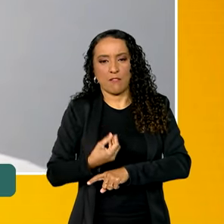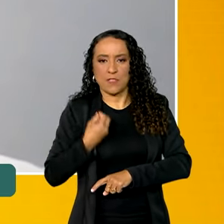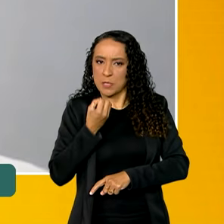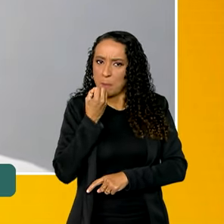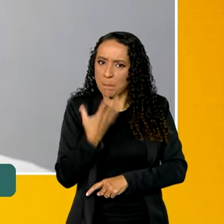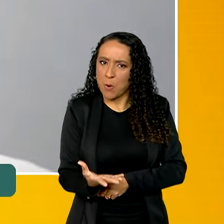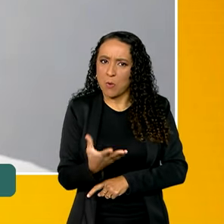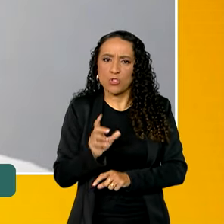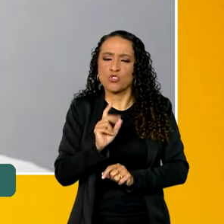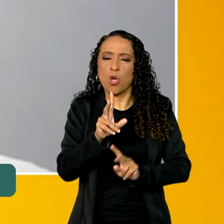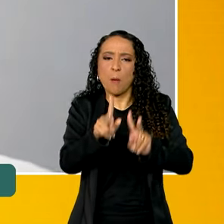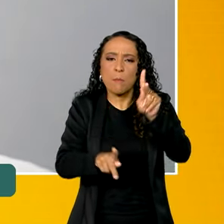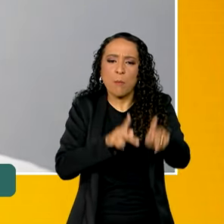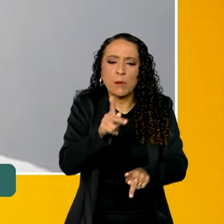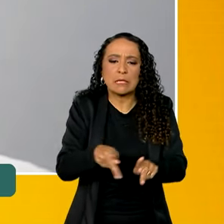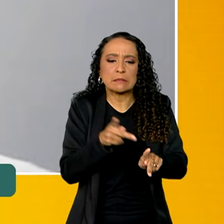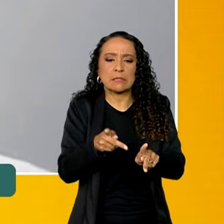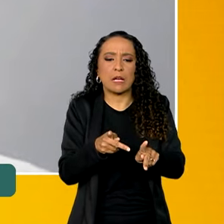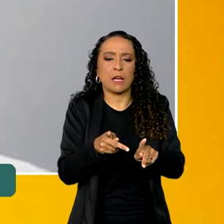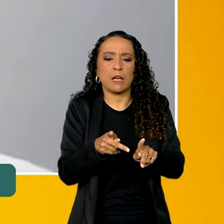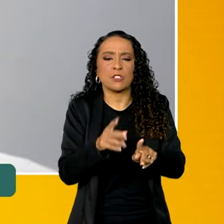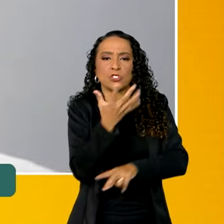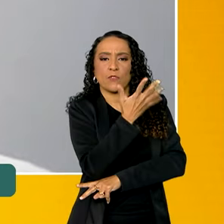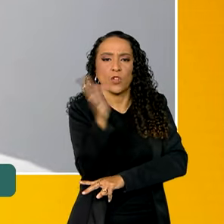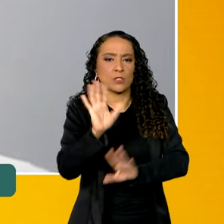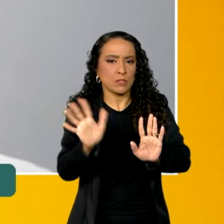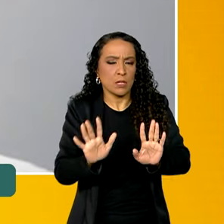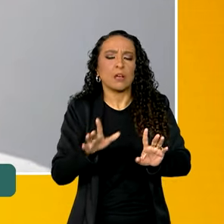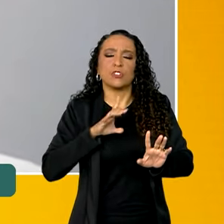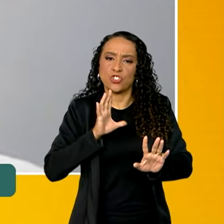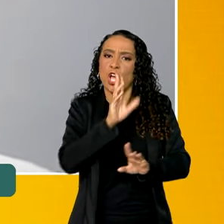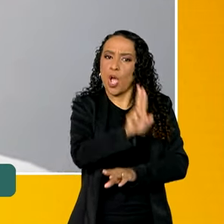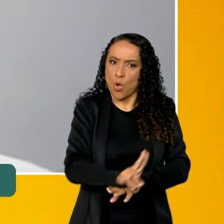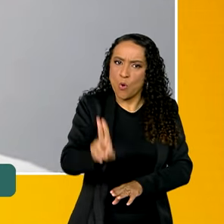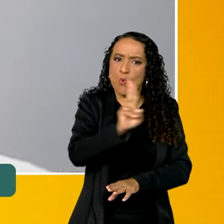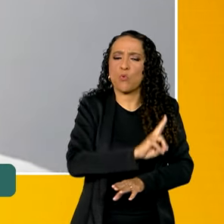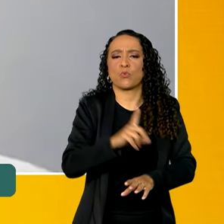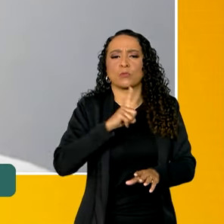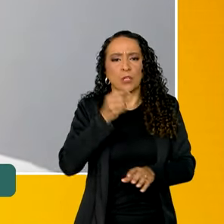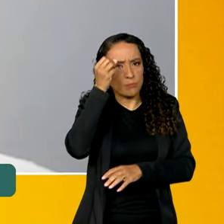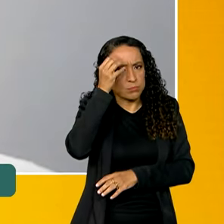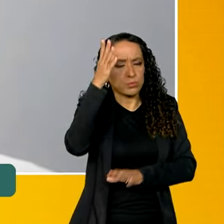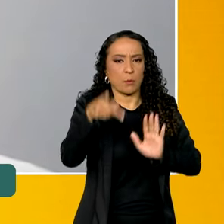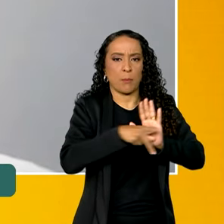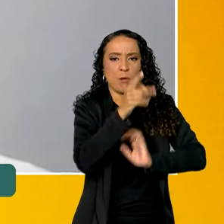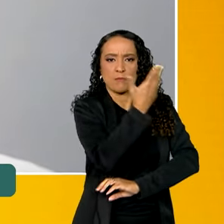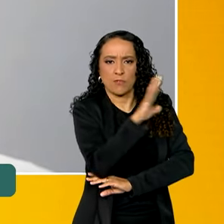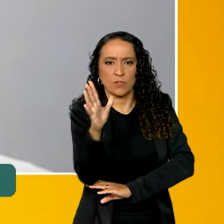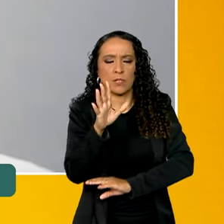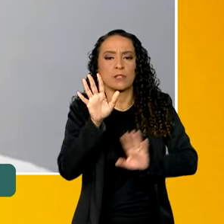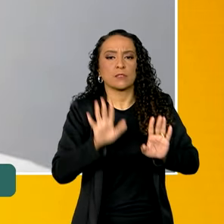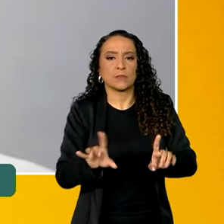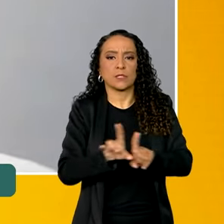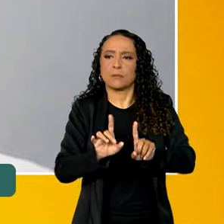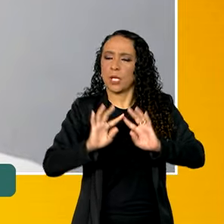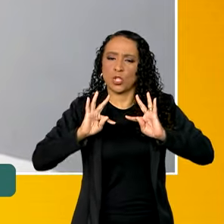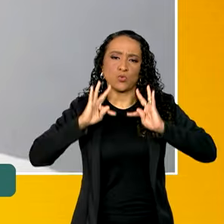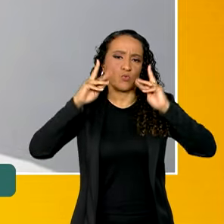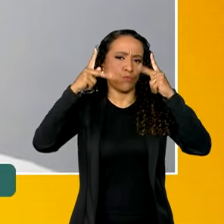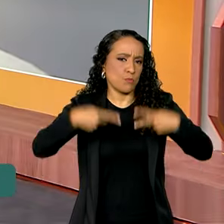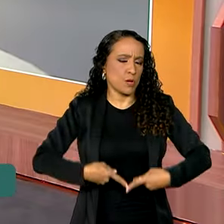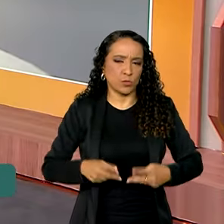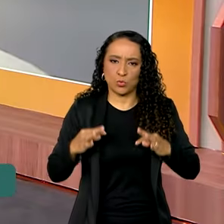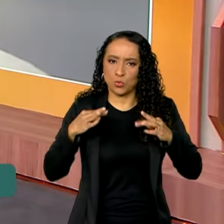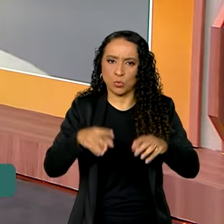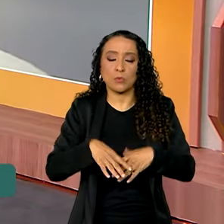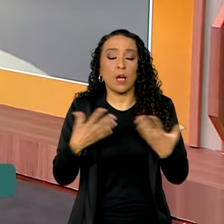das populações que moram na floresta, que já fazem uso, que detêm conhecimento da floresta, mas também de toda a humanidade.